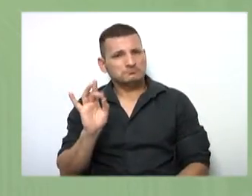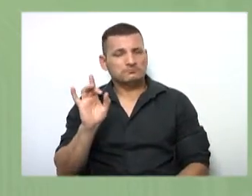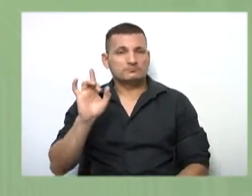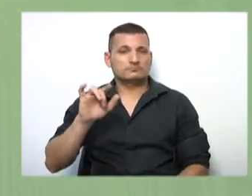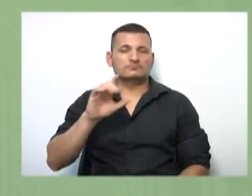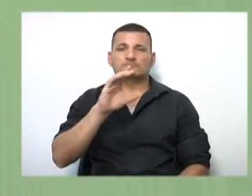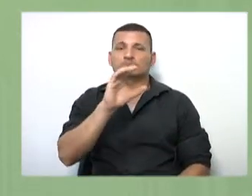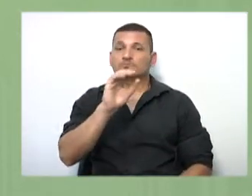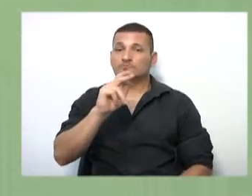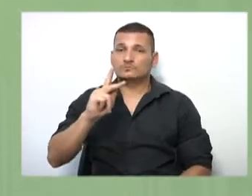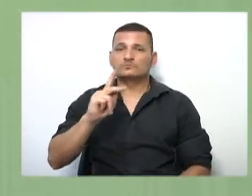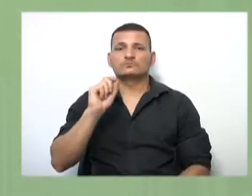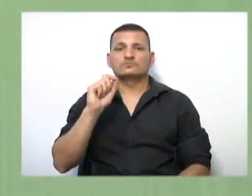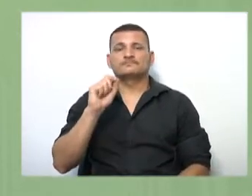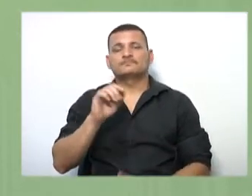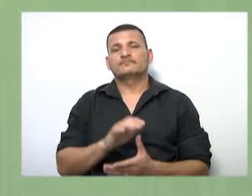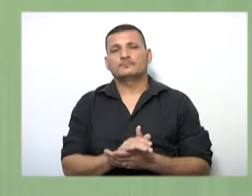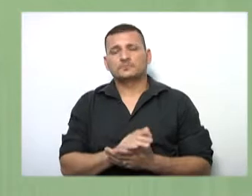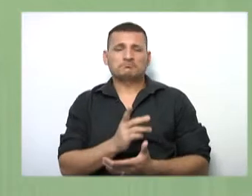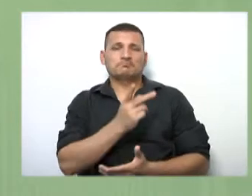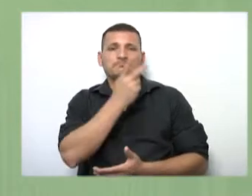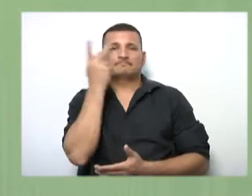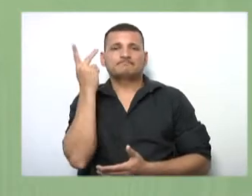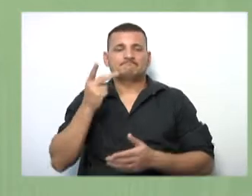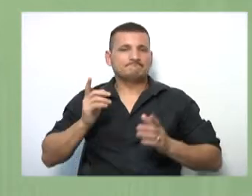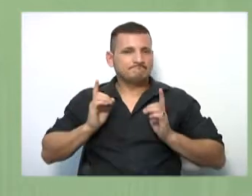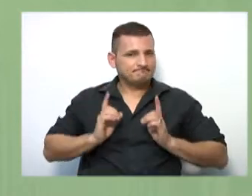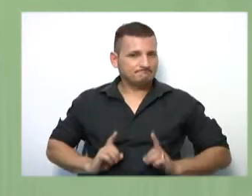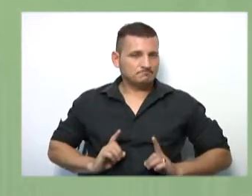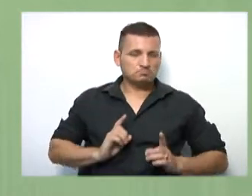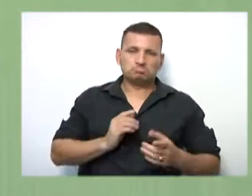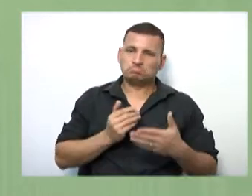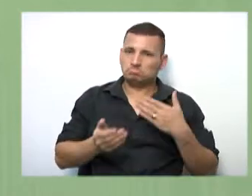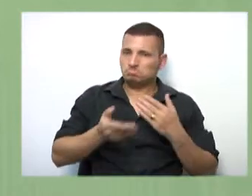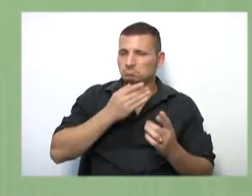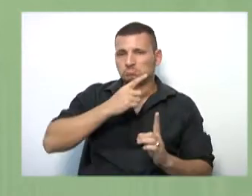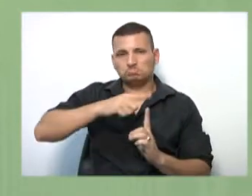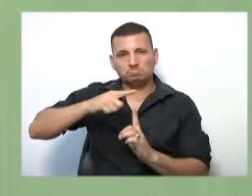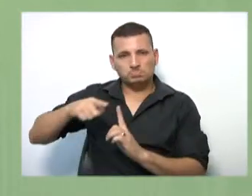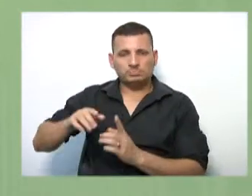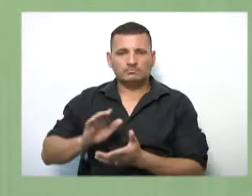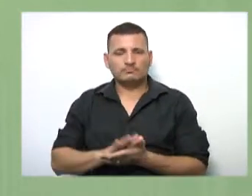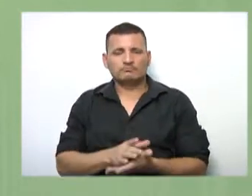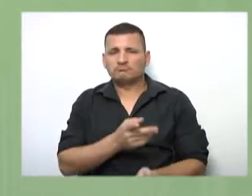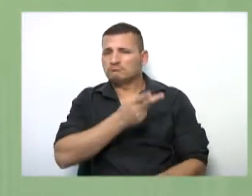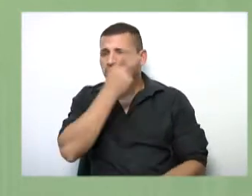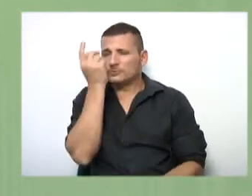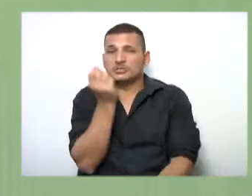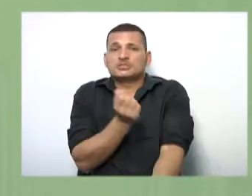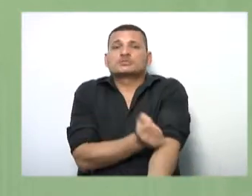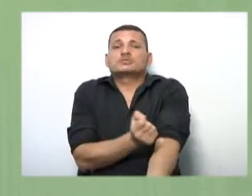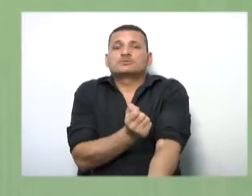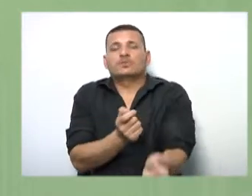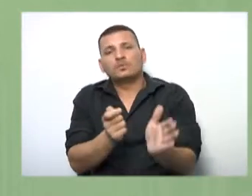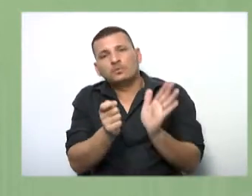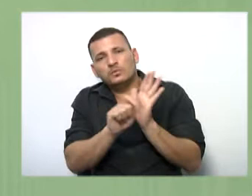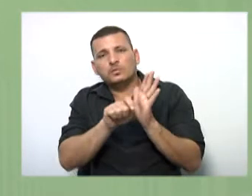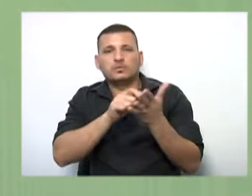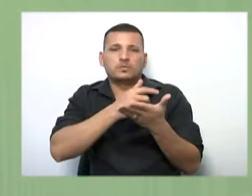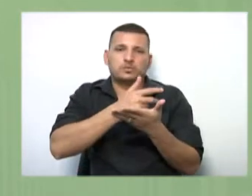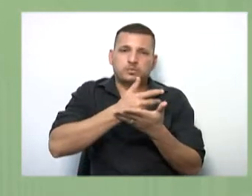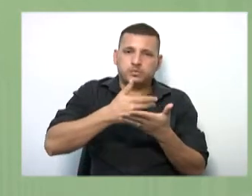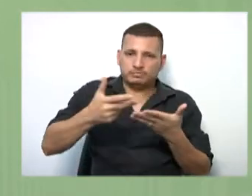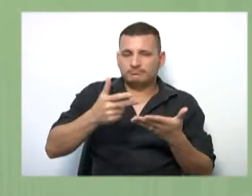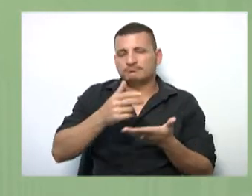pessoas com deficiência de qualquer tipo, dependentes químicos, egressos do sistema prisional e